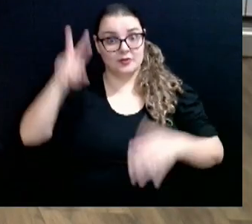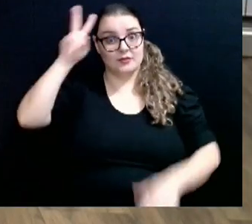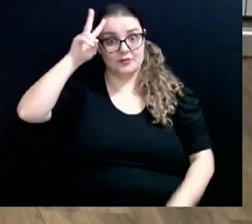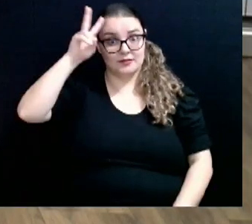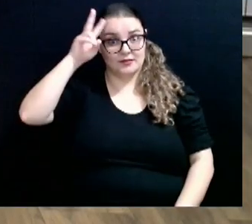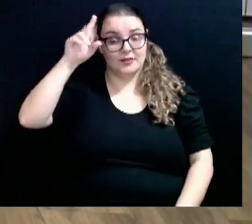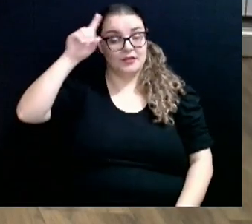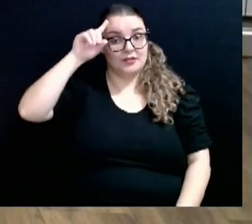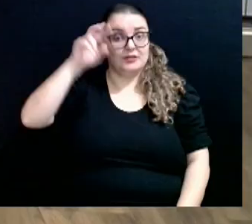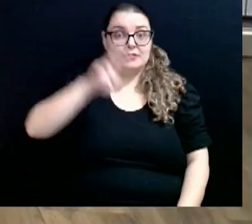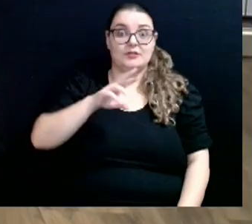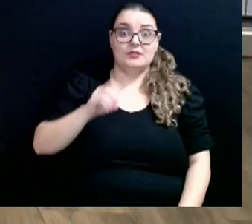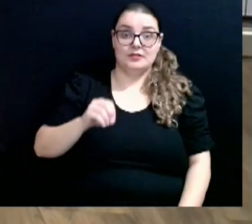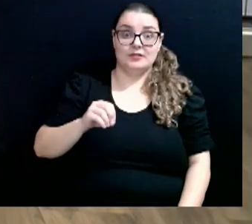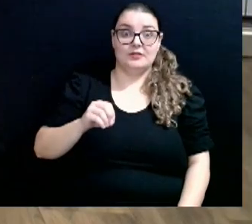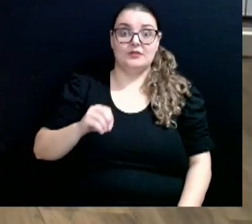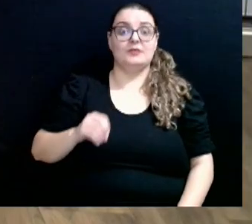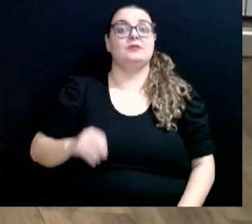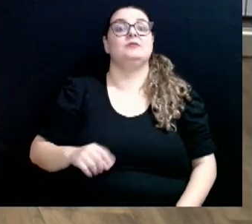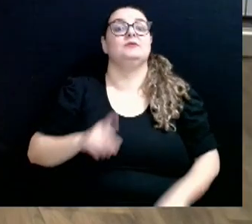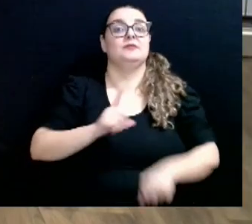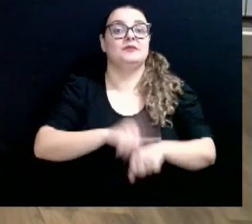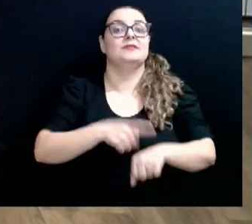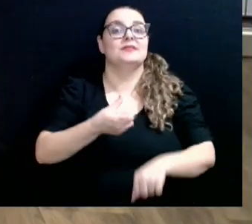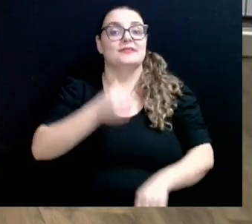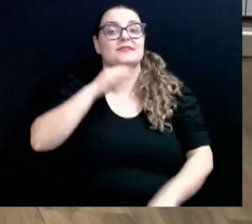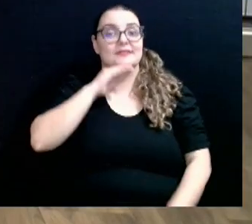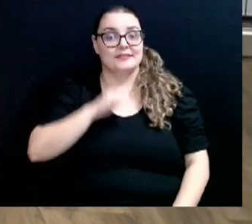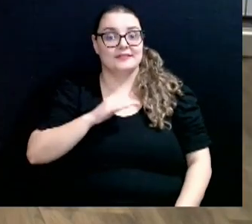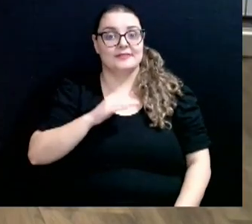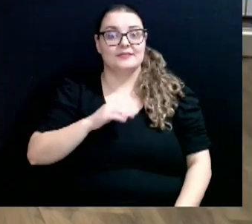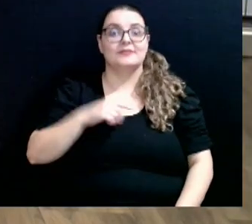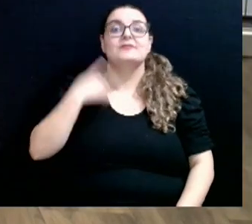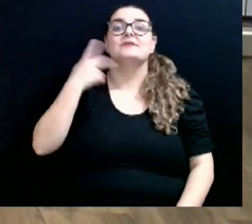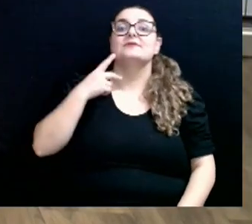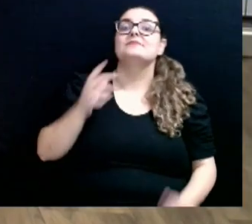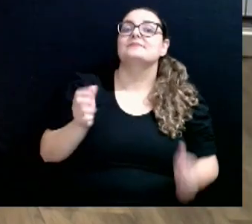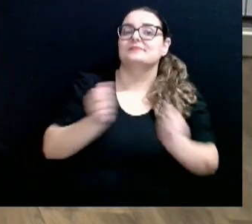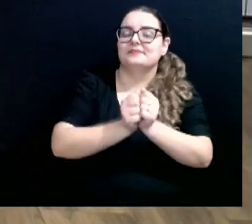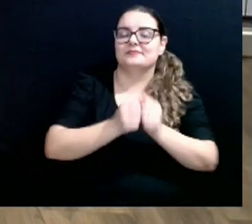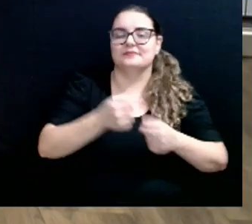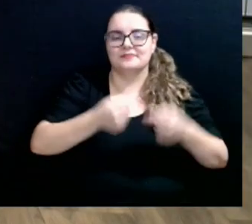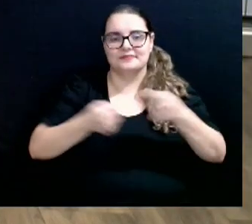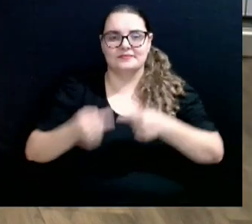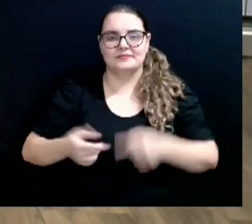reunião ordinária. A partir das 6 horas da tarde, os vereadores vão se reunir e amanhã a